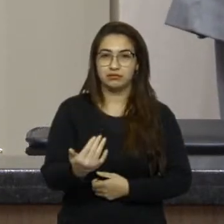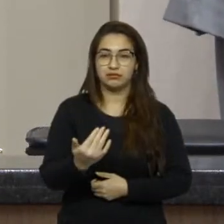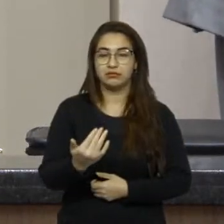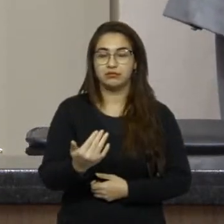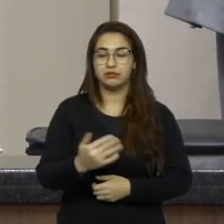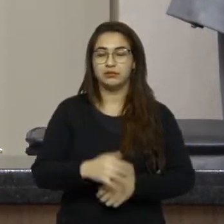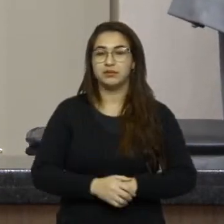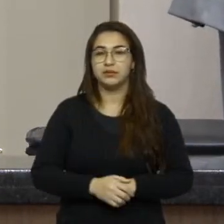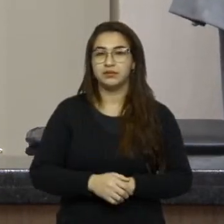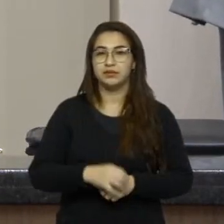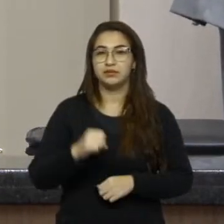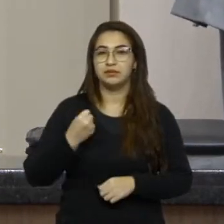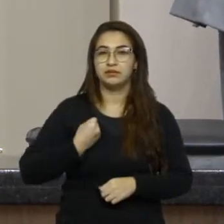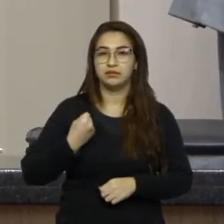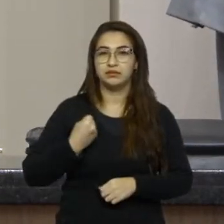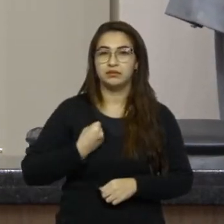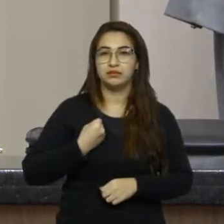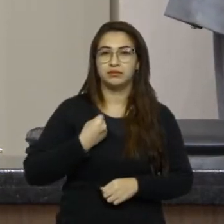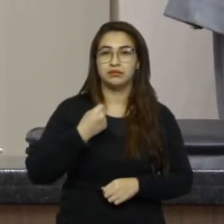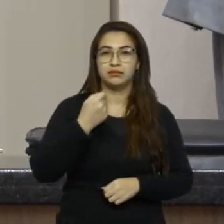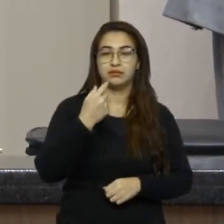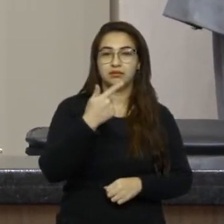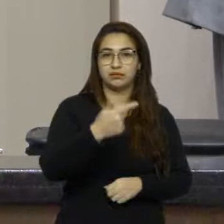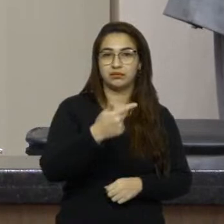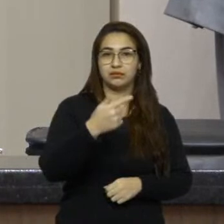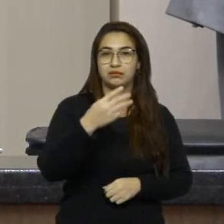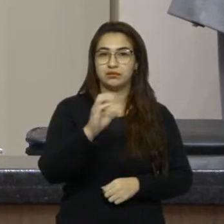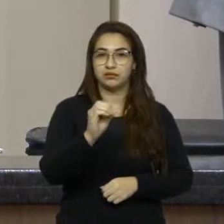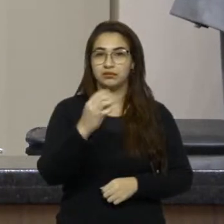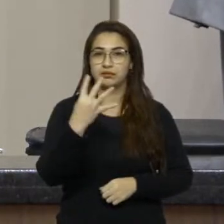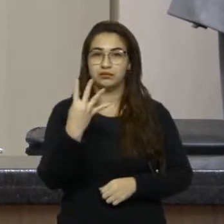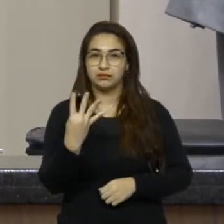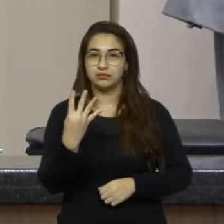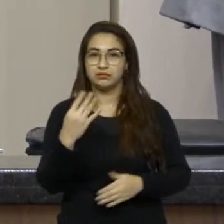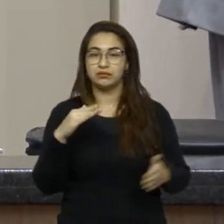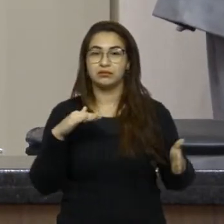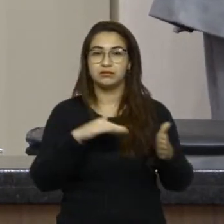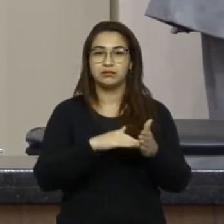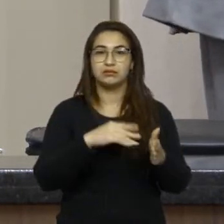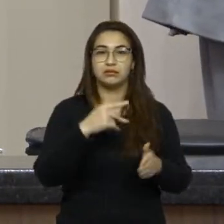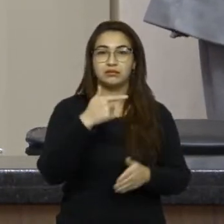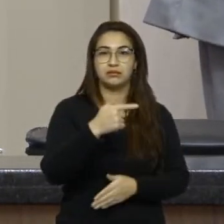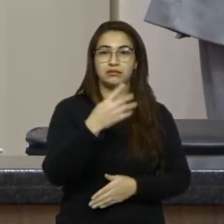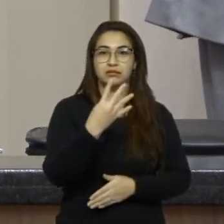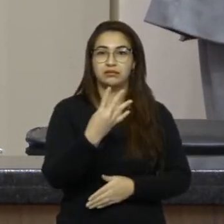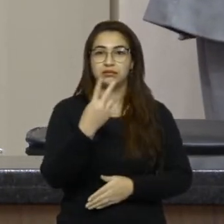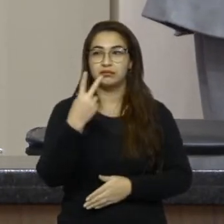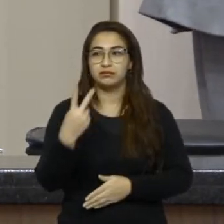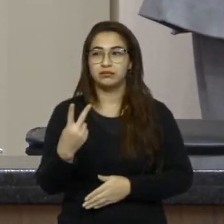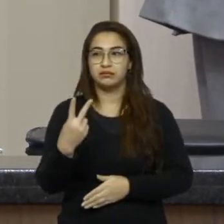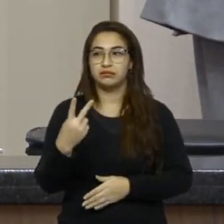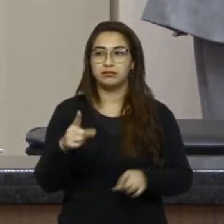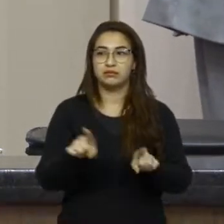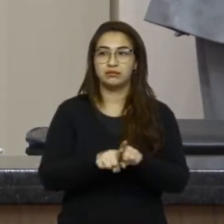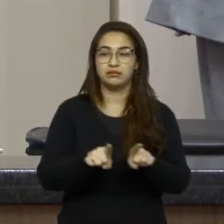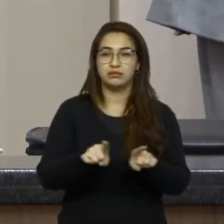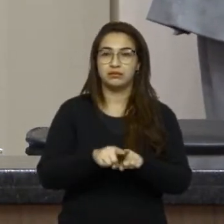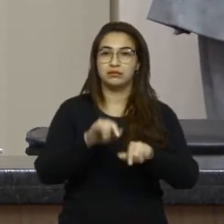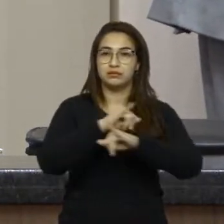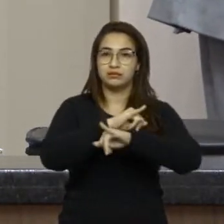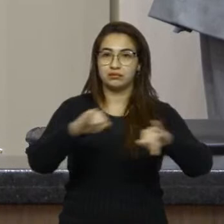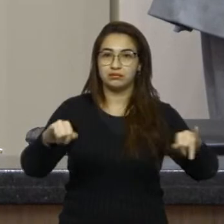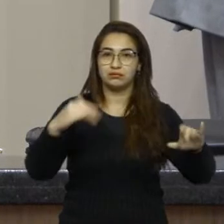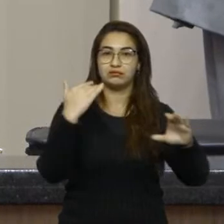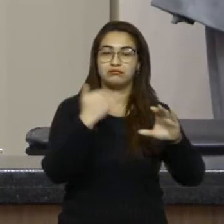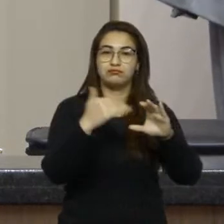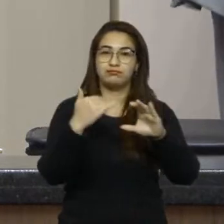defere os requerimentos números 704 a 742, bem como comunica que vai encaminhar